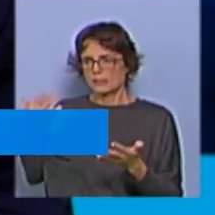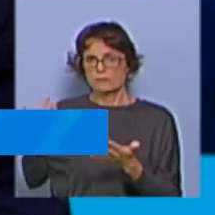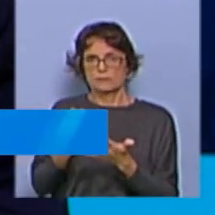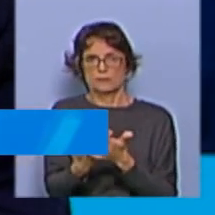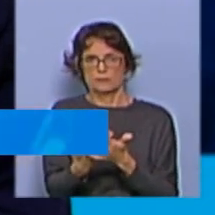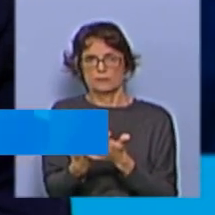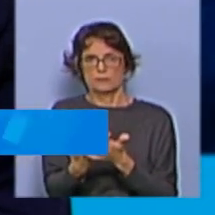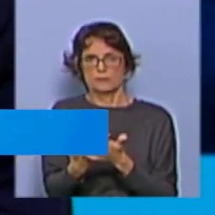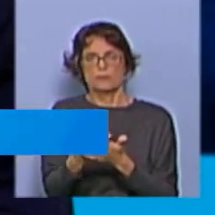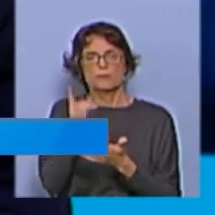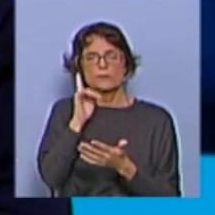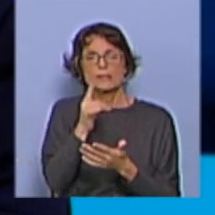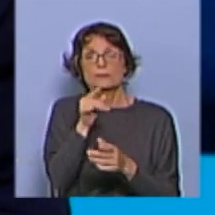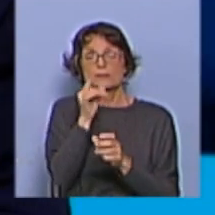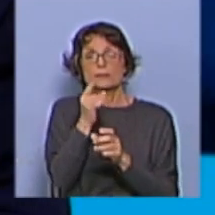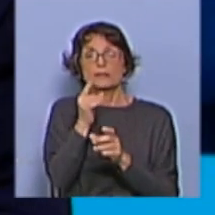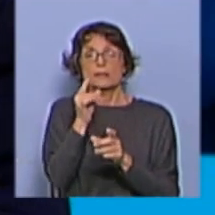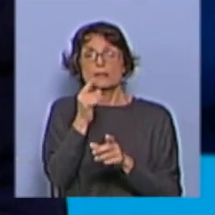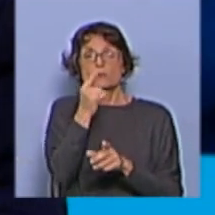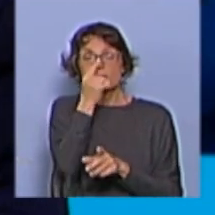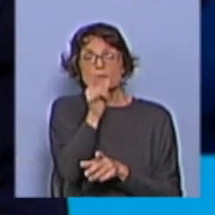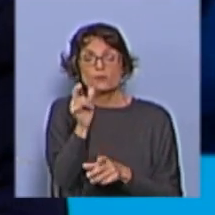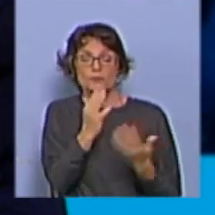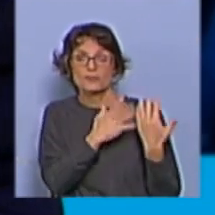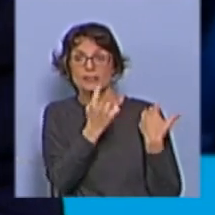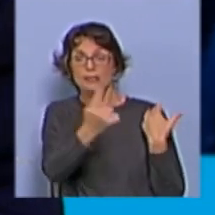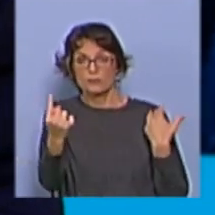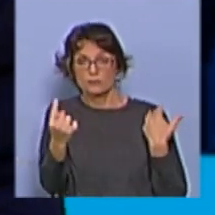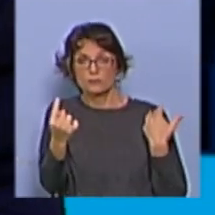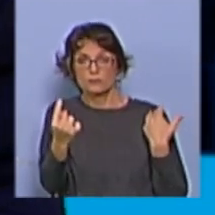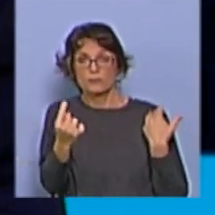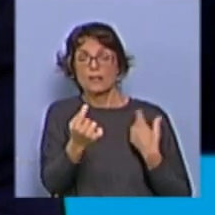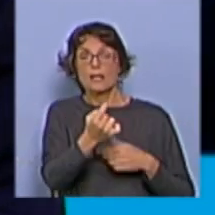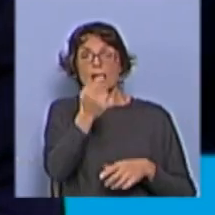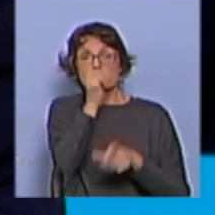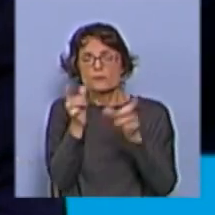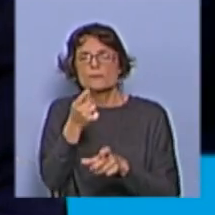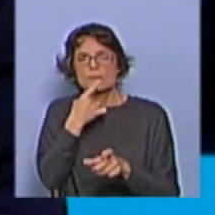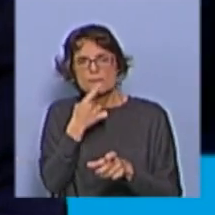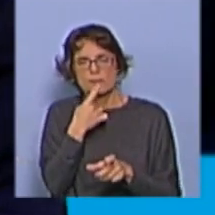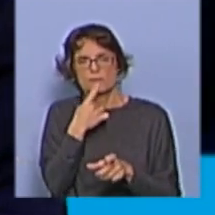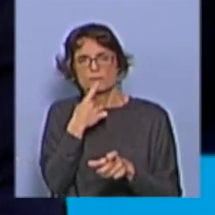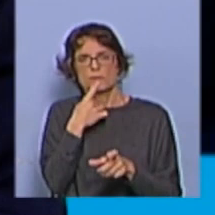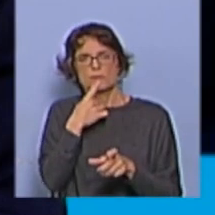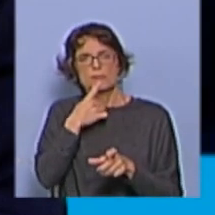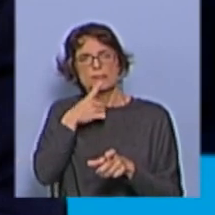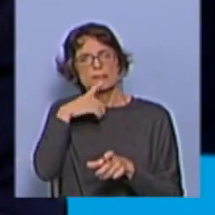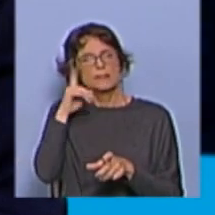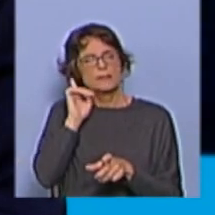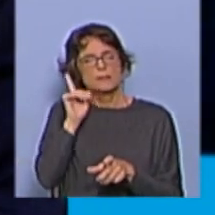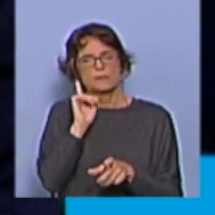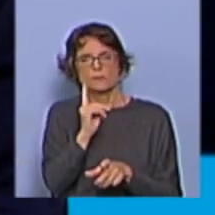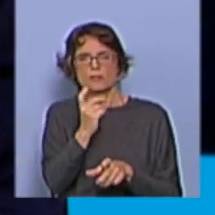casa. E, portanto, o papel da informação vai ser cada vez mais decisivo em mostrar e em mobilizar as pessoas para terem